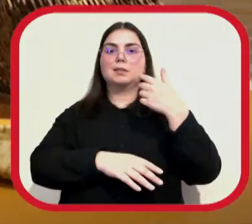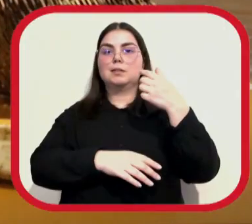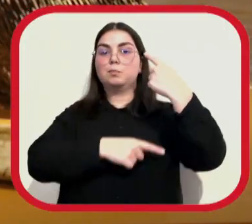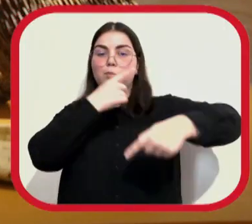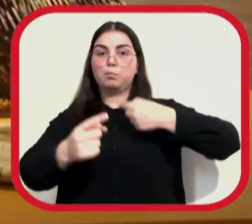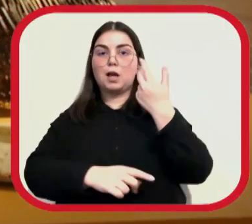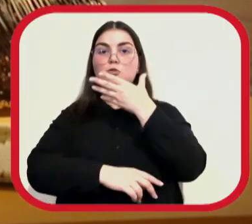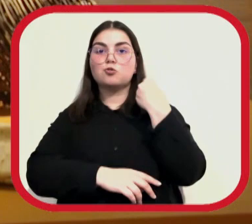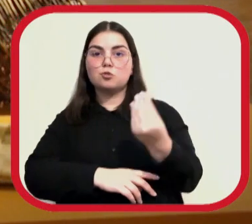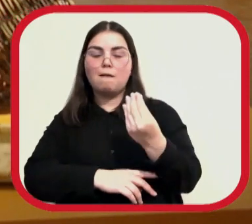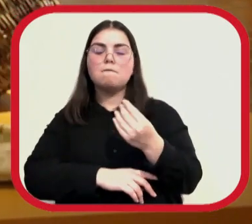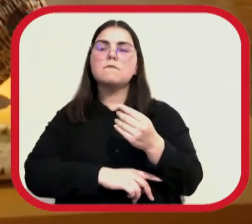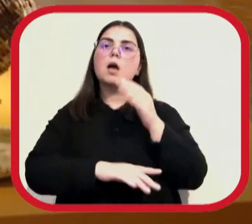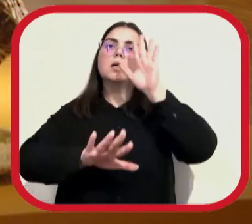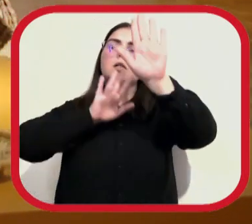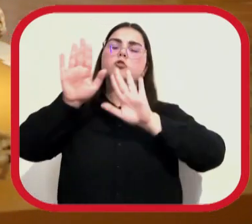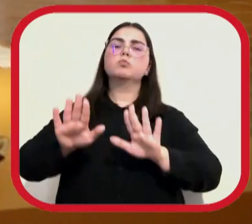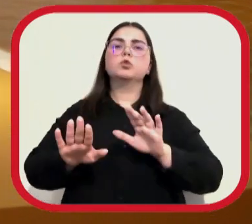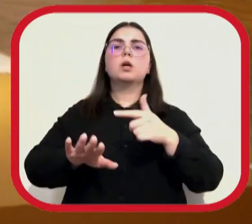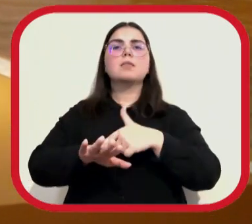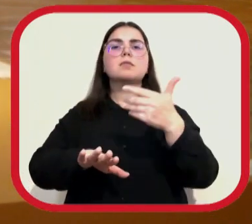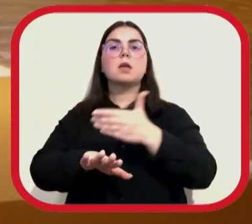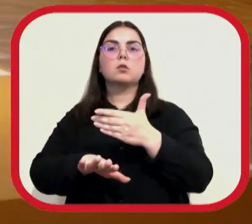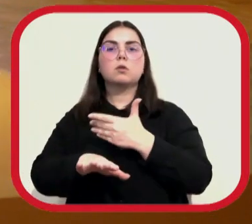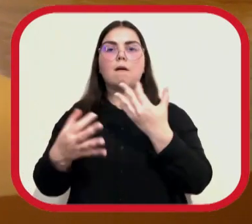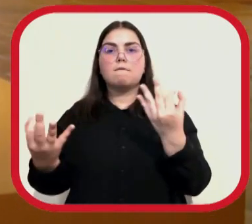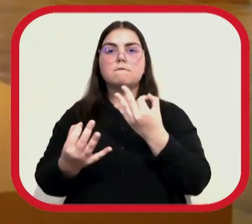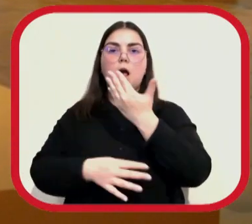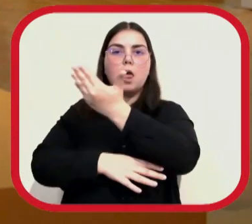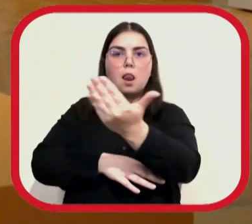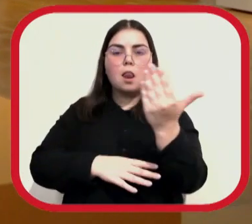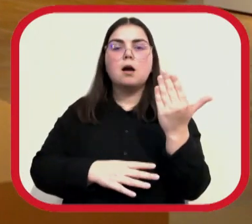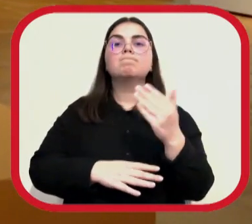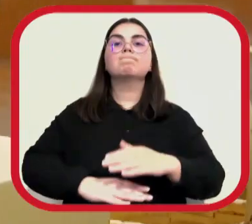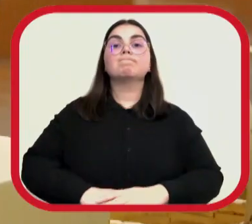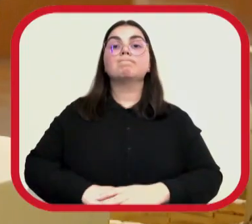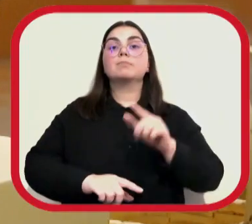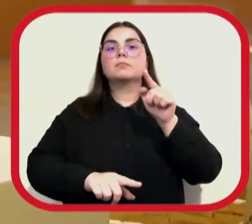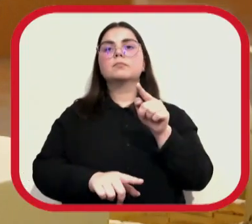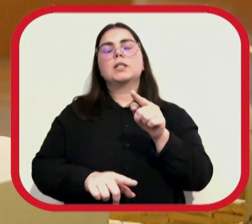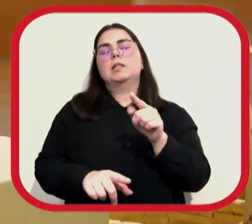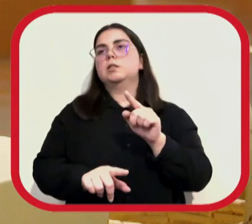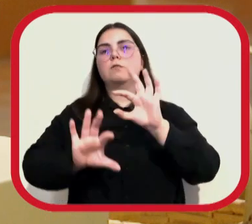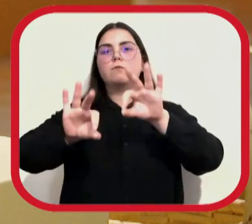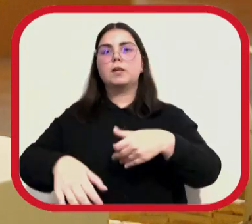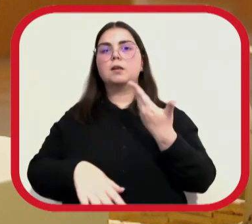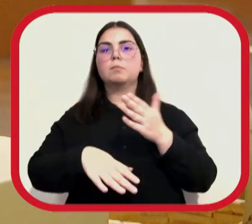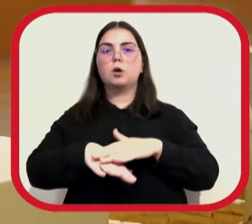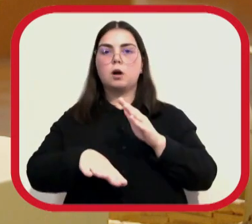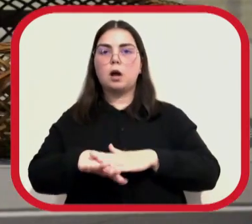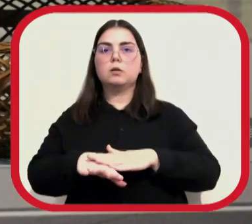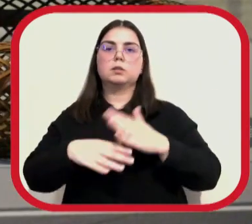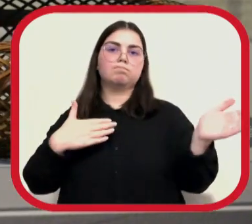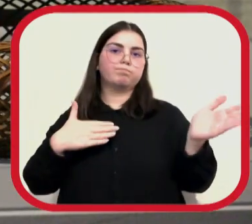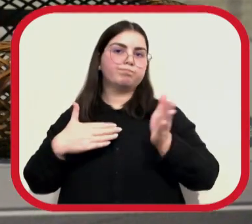jovem, quando toda a exposição do Museu de Arte Popular estava aqui apresentada. Isso deixou de acontecer